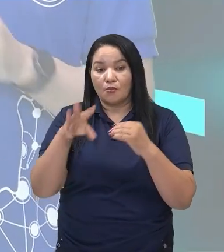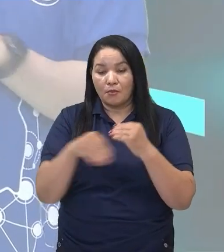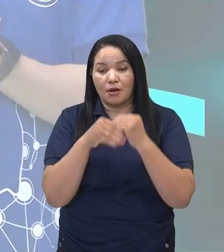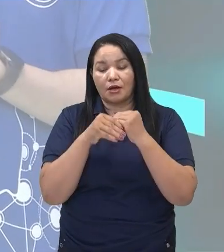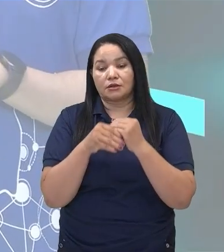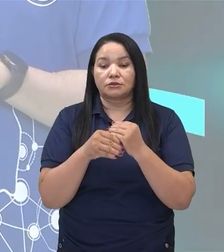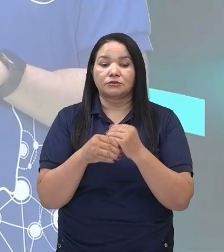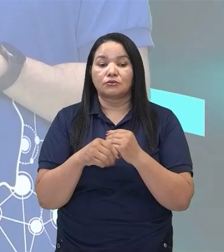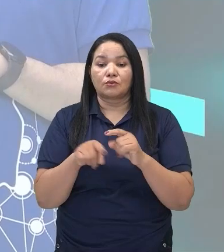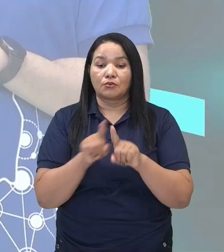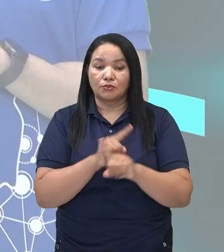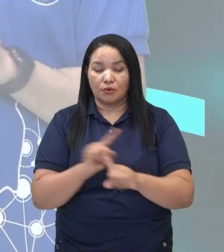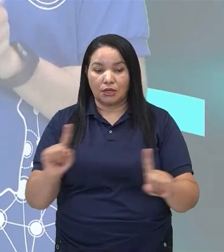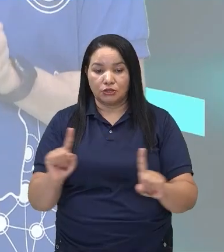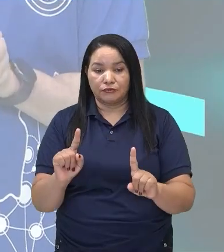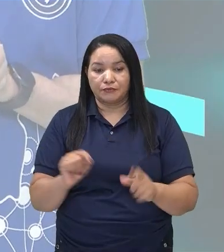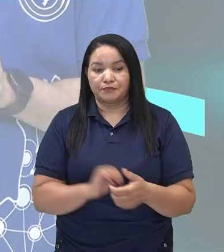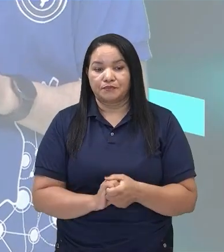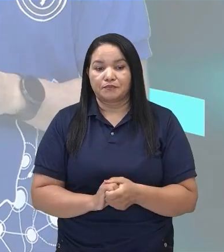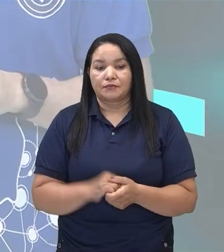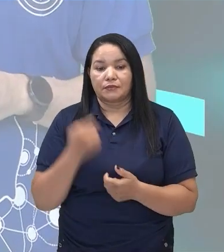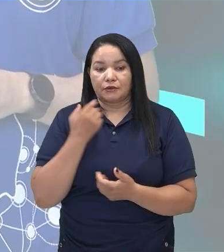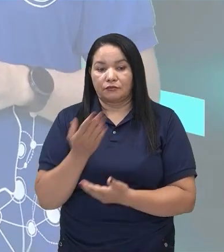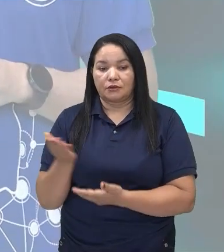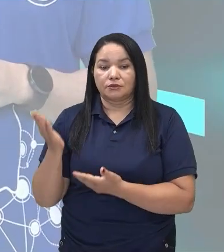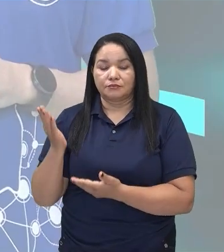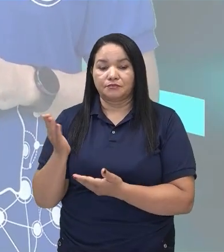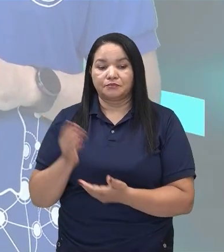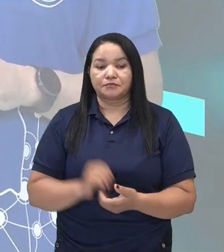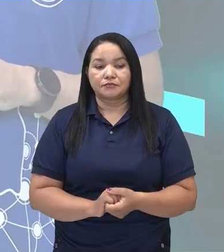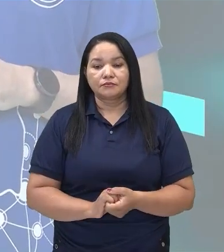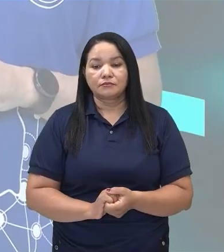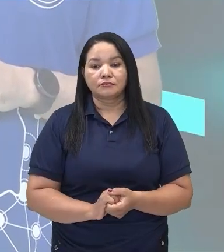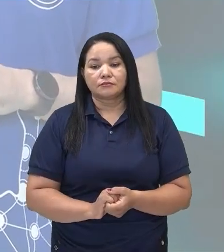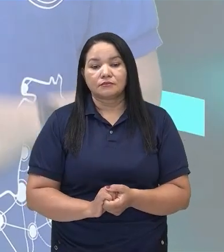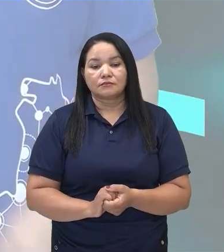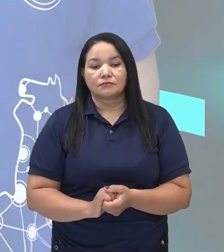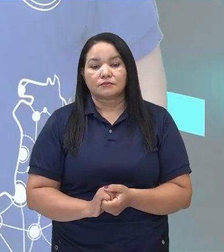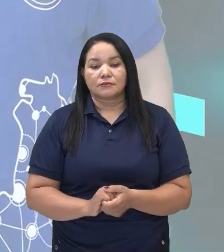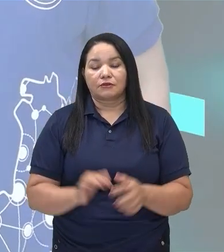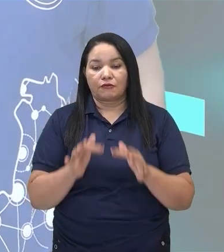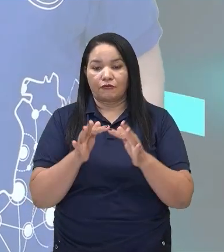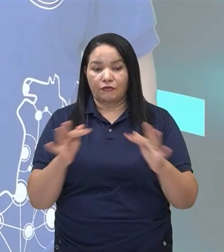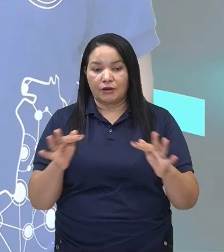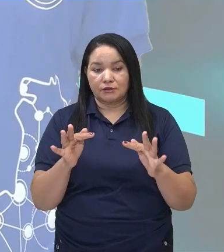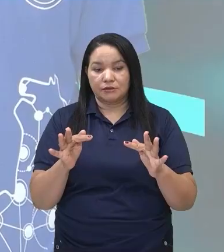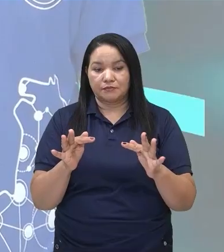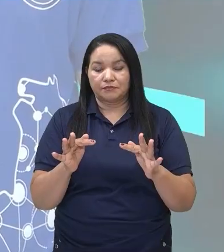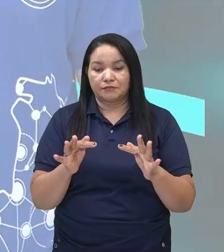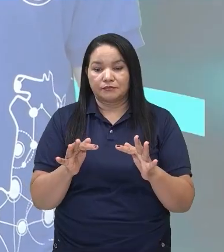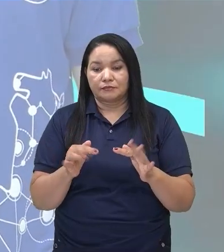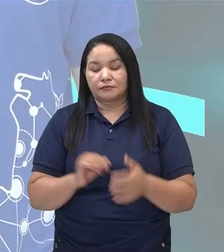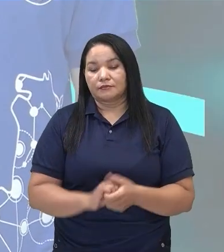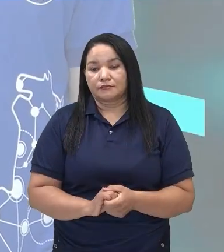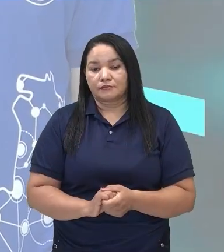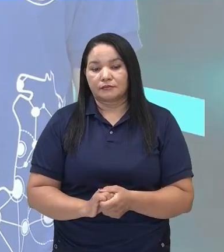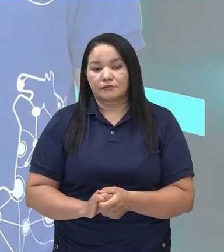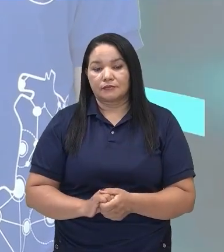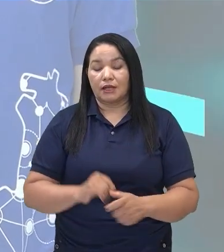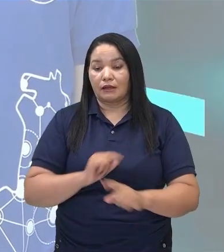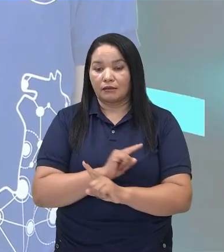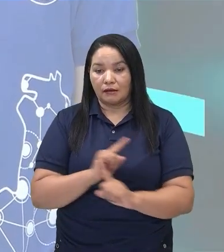To be, ser o estar. Negative form, forma negativa. I am sad. Olha só a forma negativa aqui.